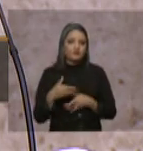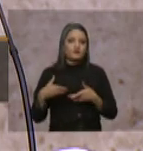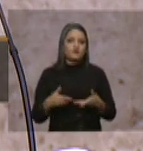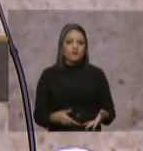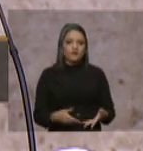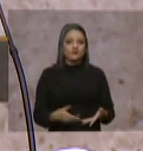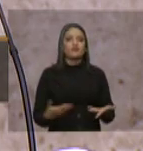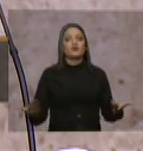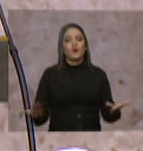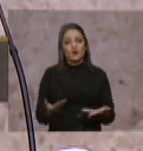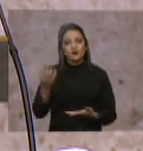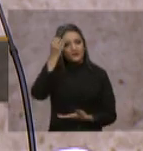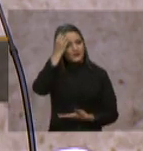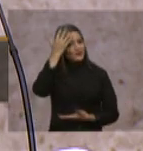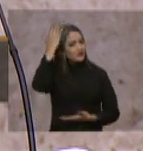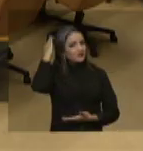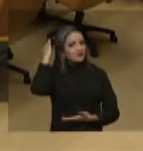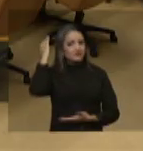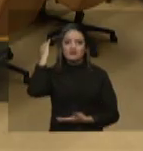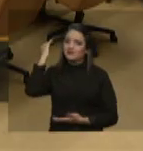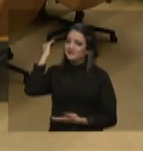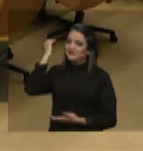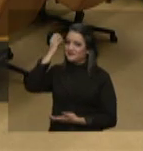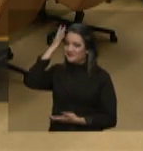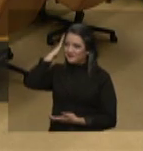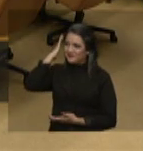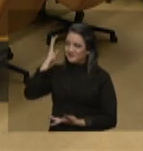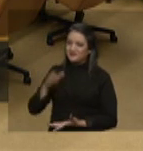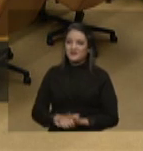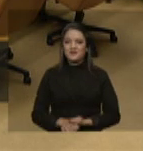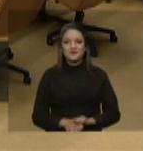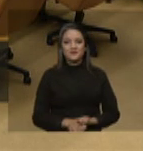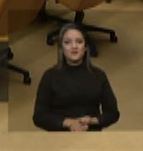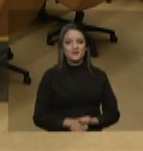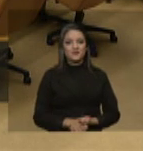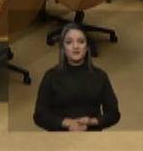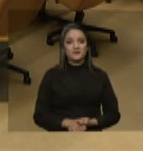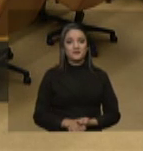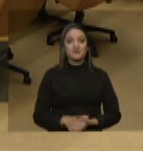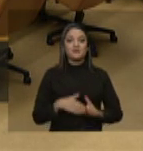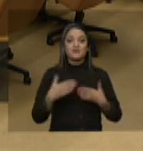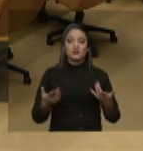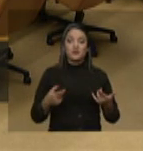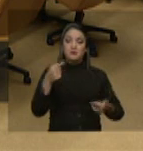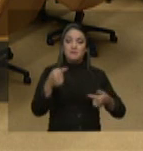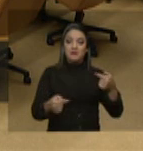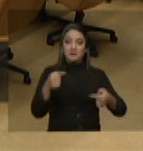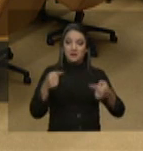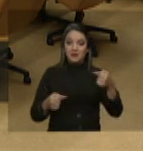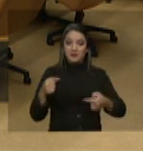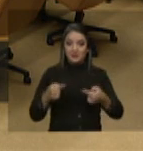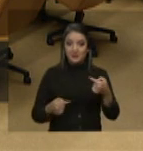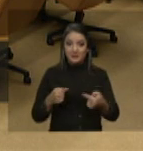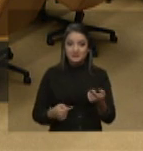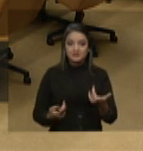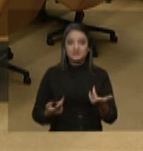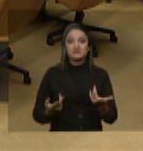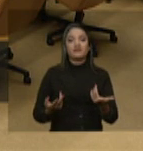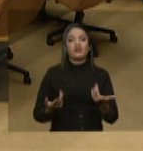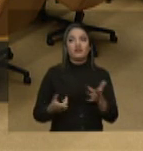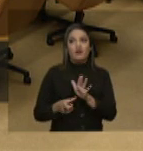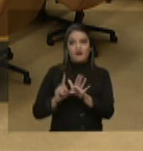Ministro fucs senhor presidente a granja corte os debates que antecederam a minha